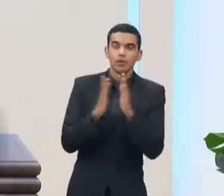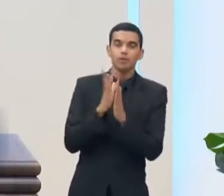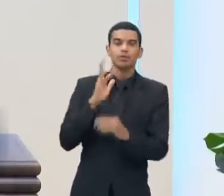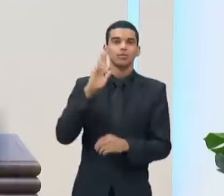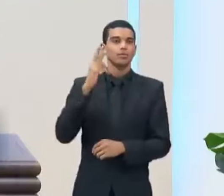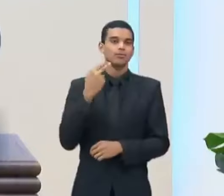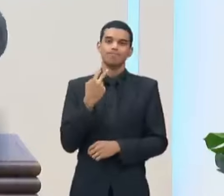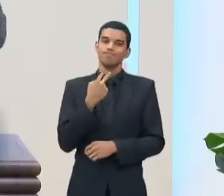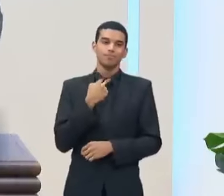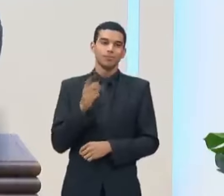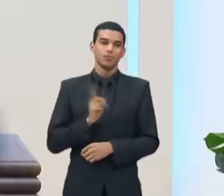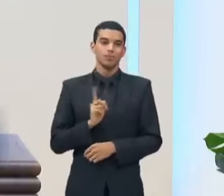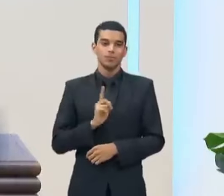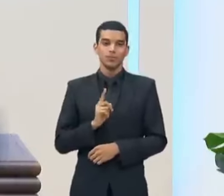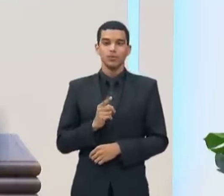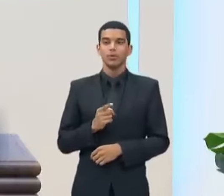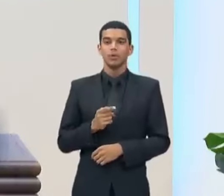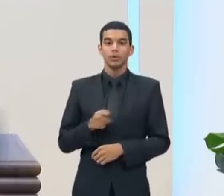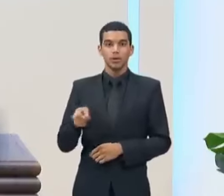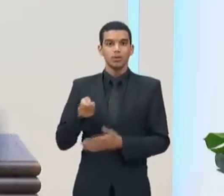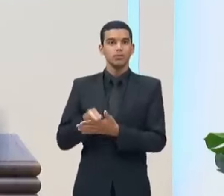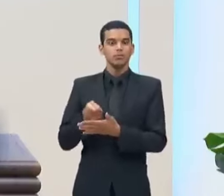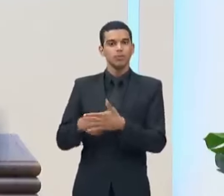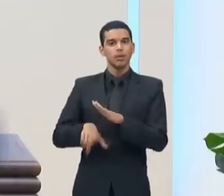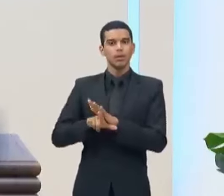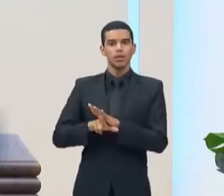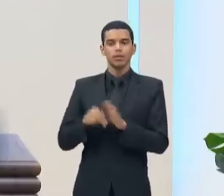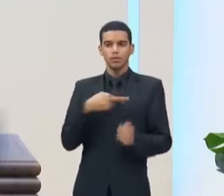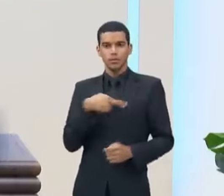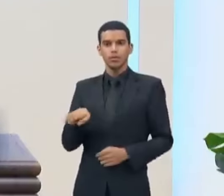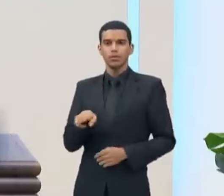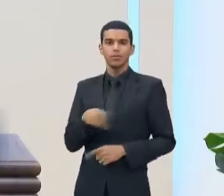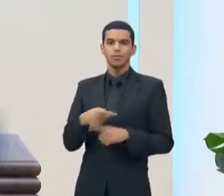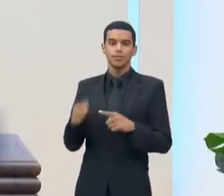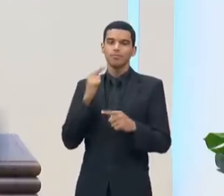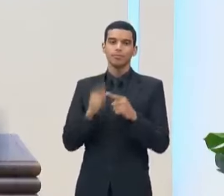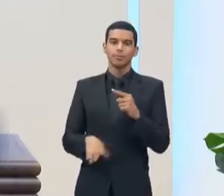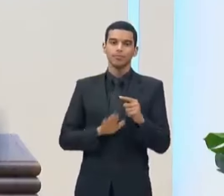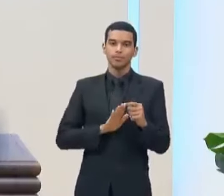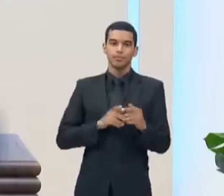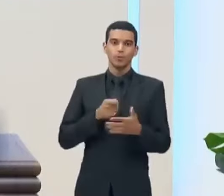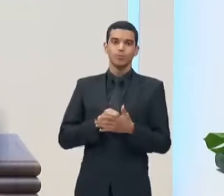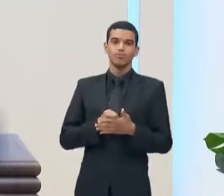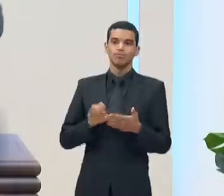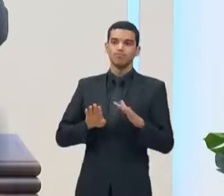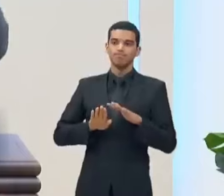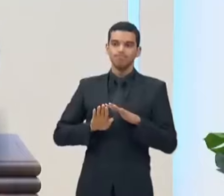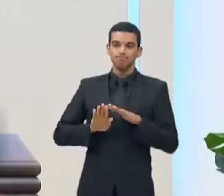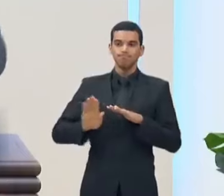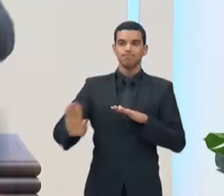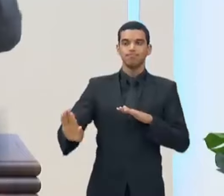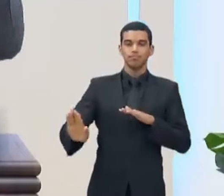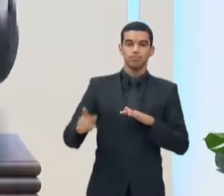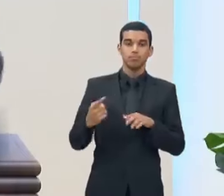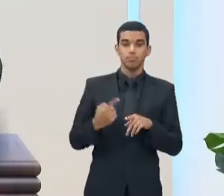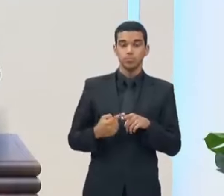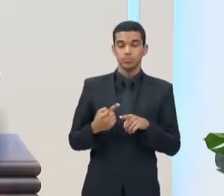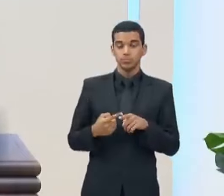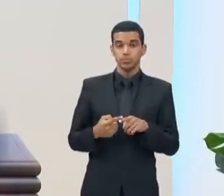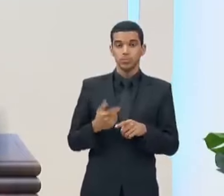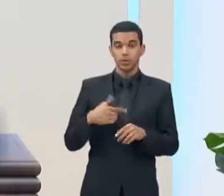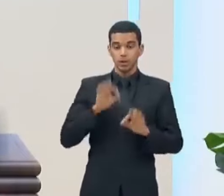para cumprir, como dissemos, as suas obrigações religiosas, porque a lepra destruía